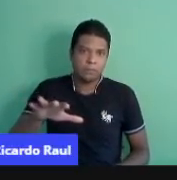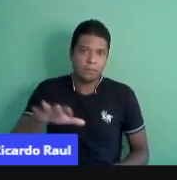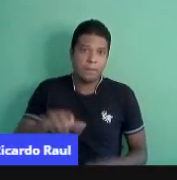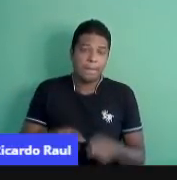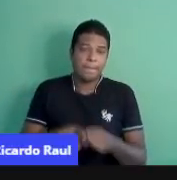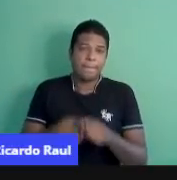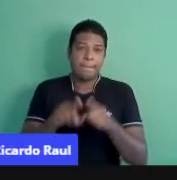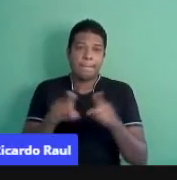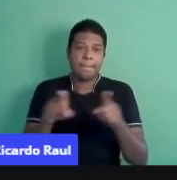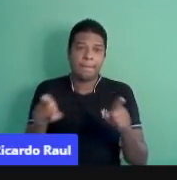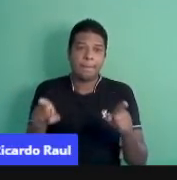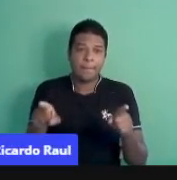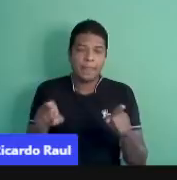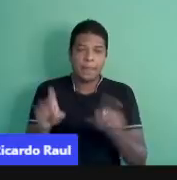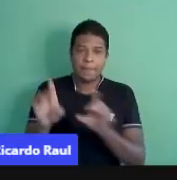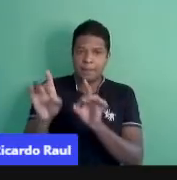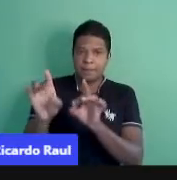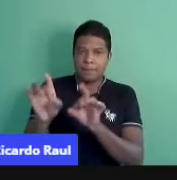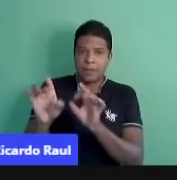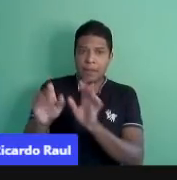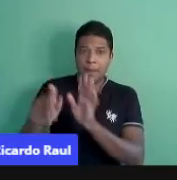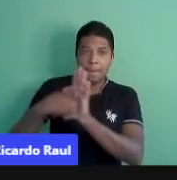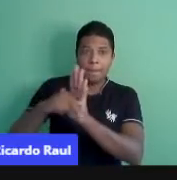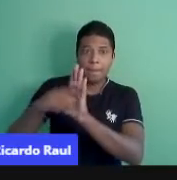Entretanto, a especificidade